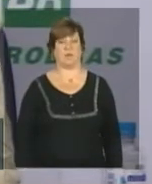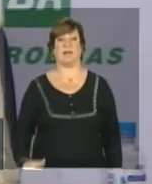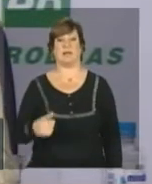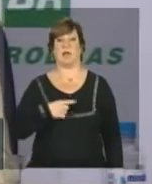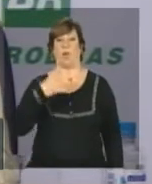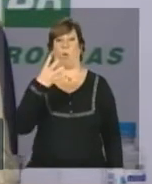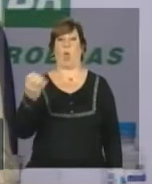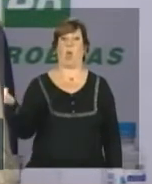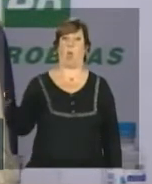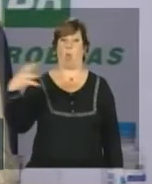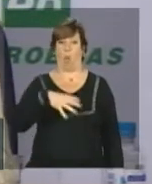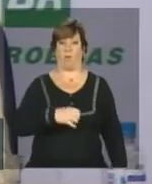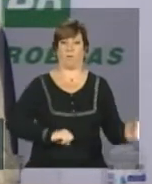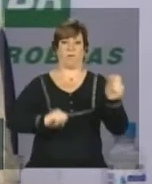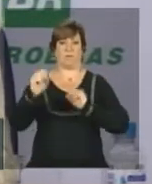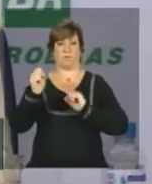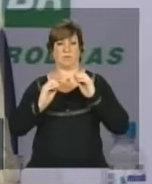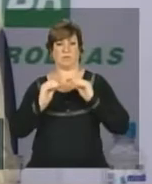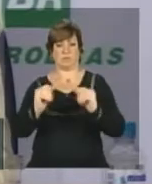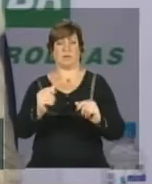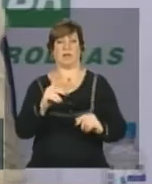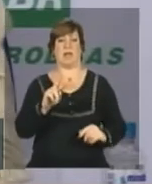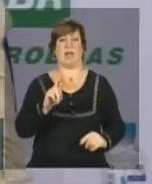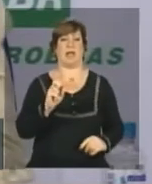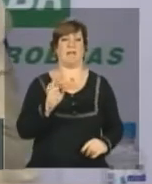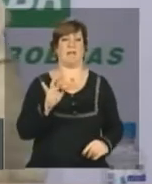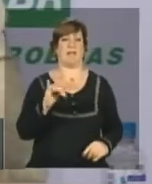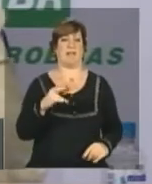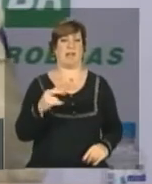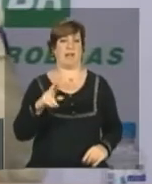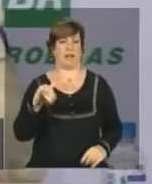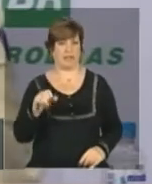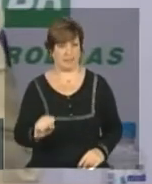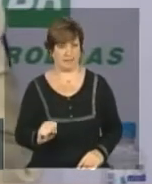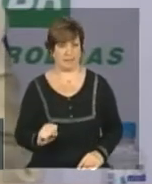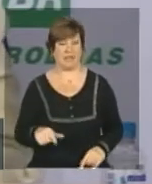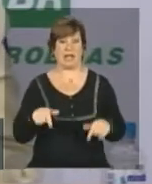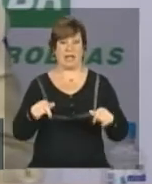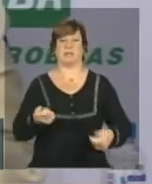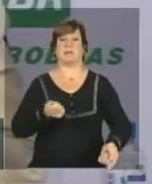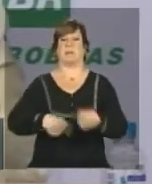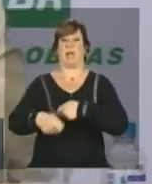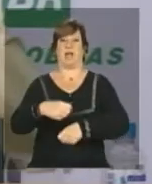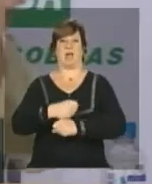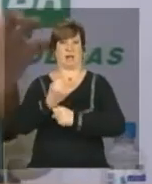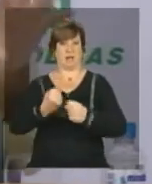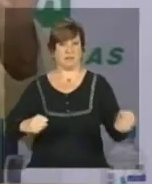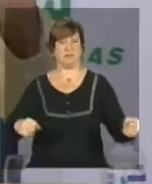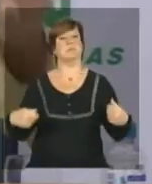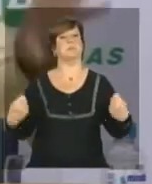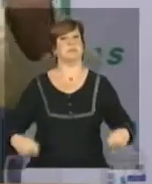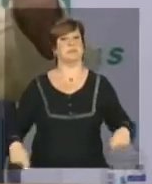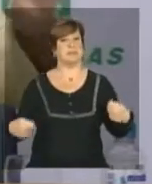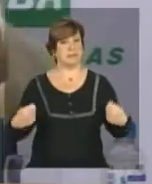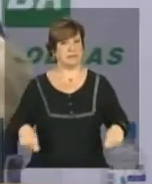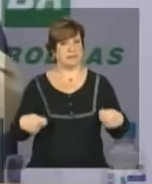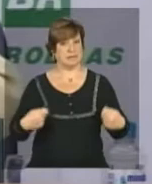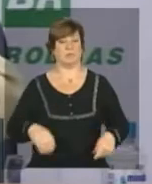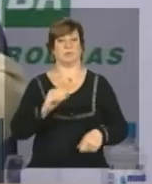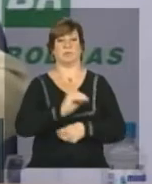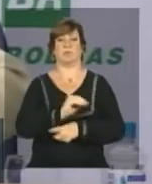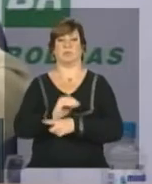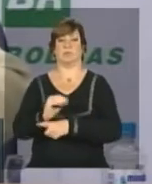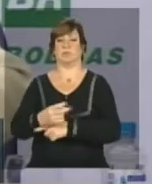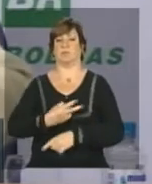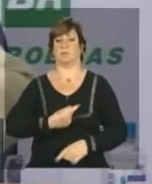4 novas refinarias. E esse mercado grande, ele precisa ser